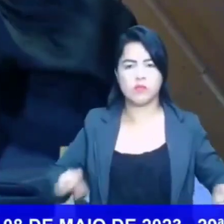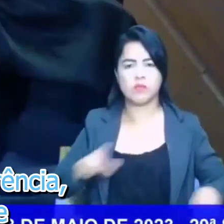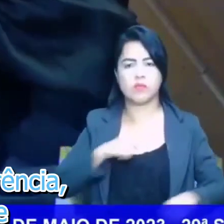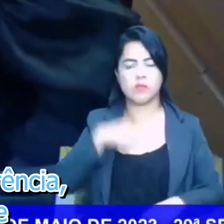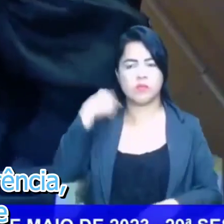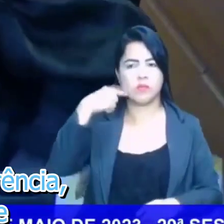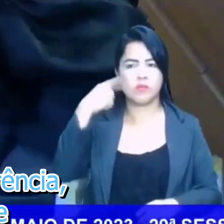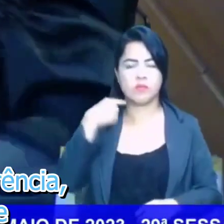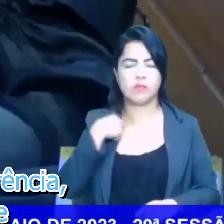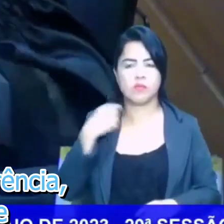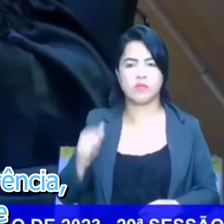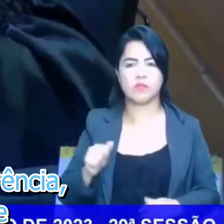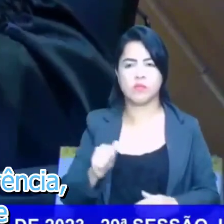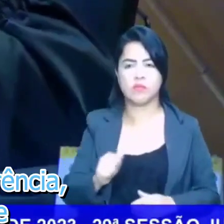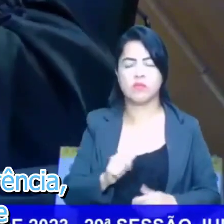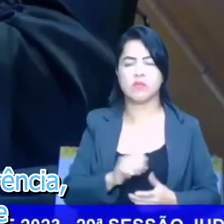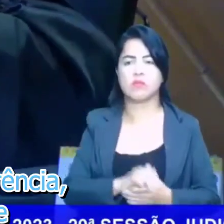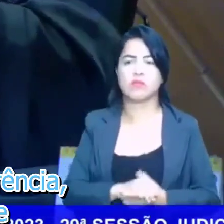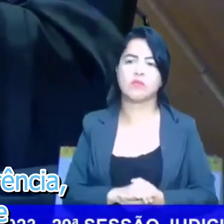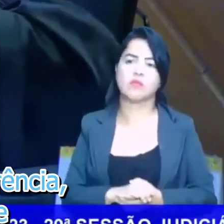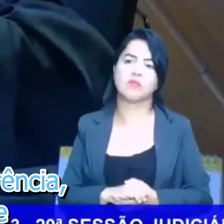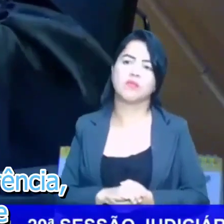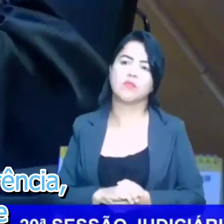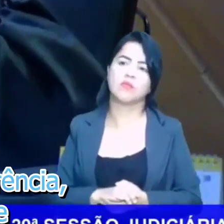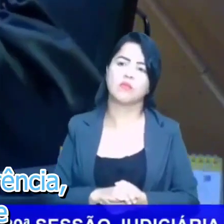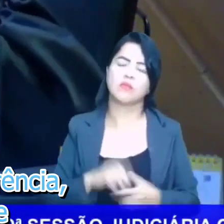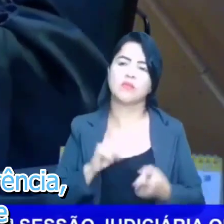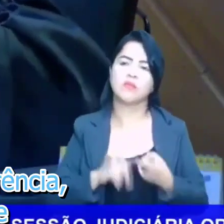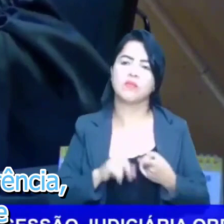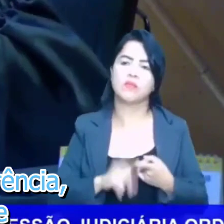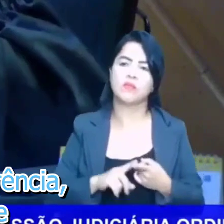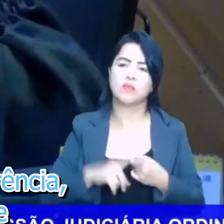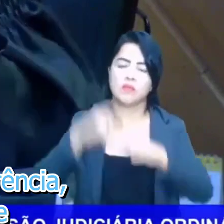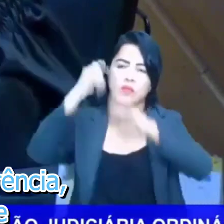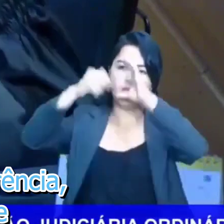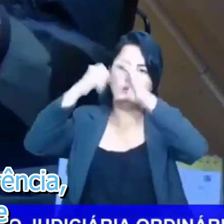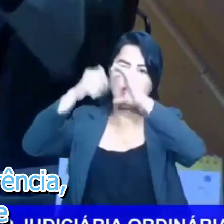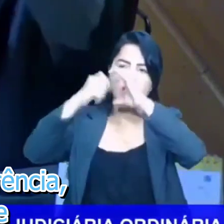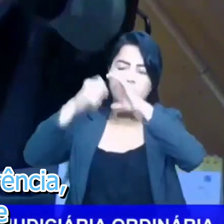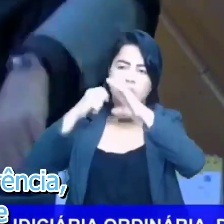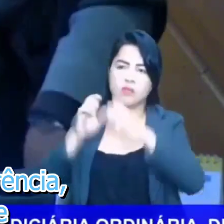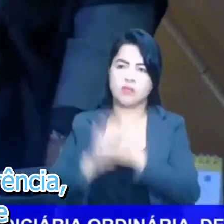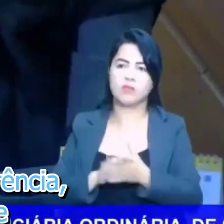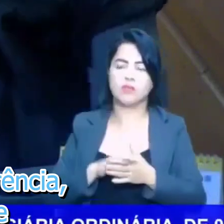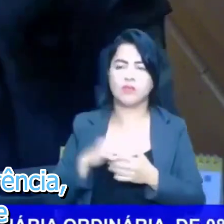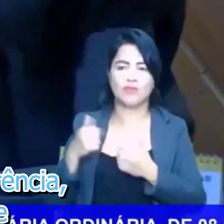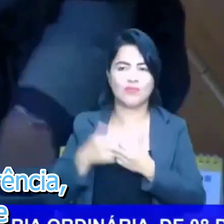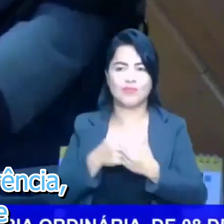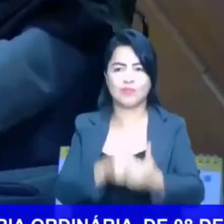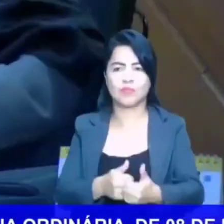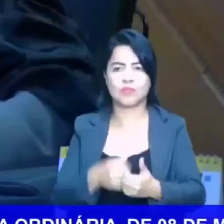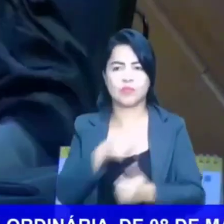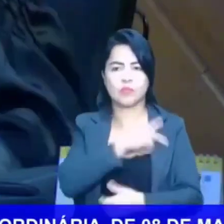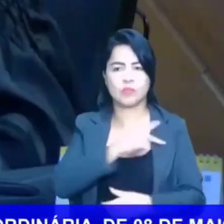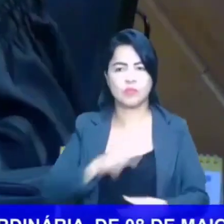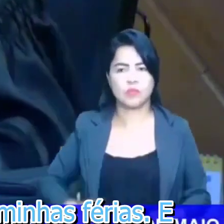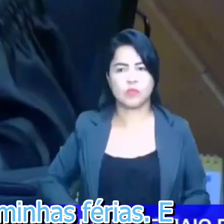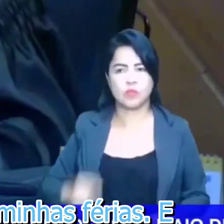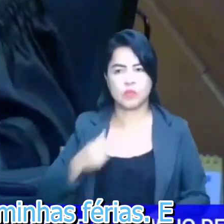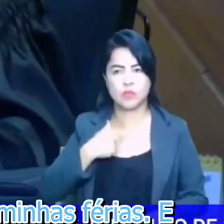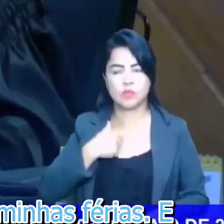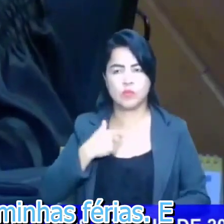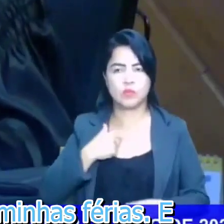advogados e advogadas presentes e por videoconferência, todos que nos acompanham. Senhor presidente, eu